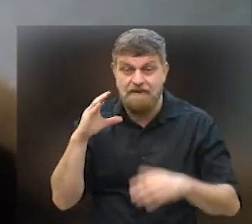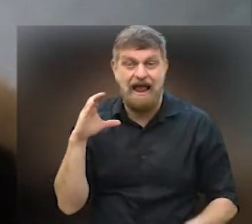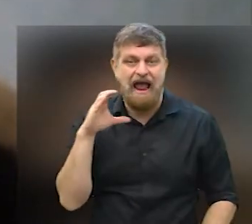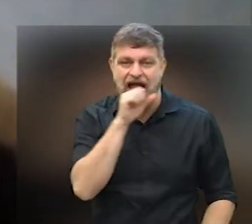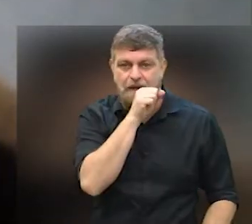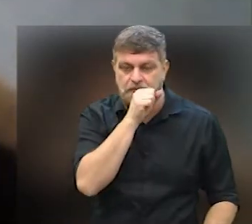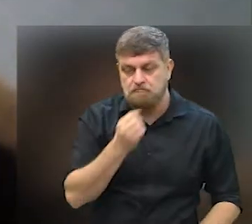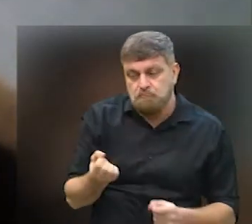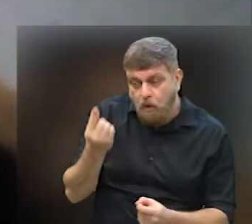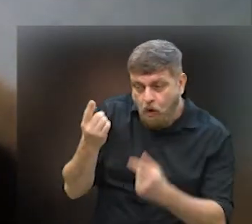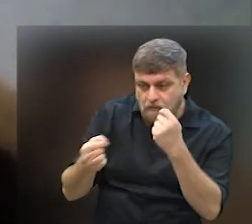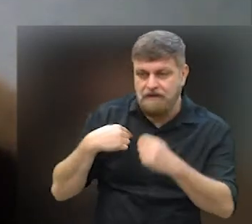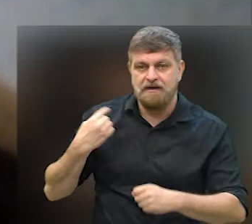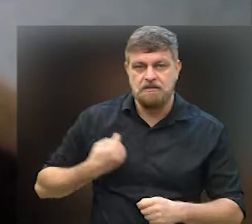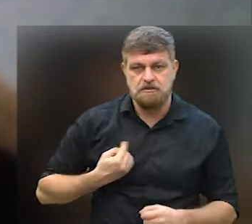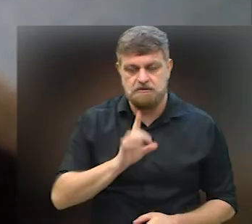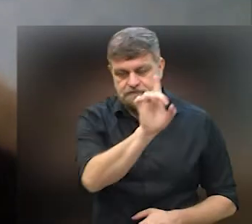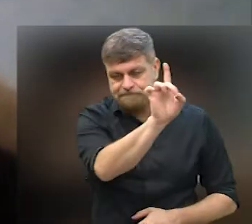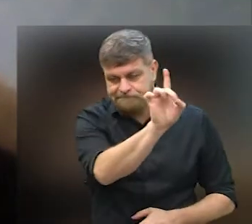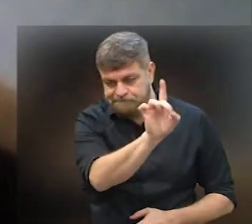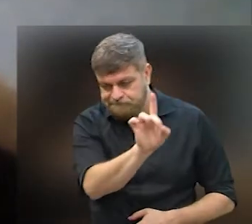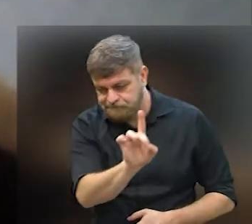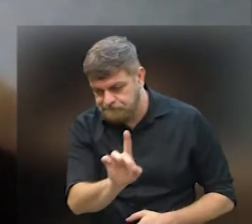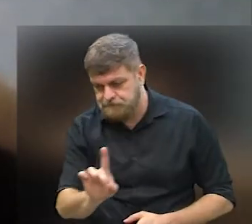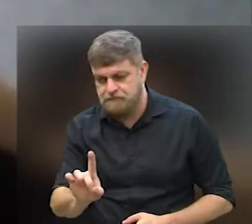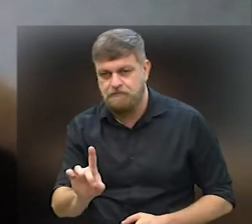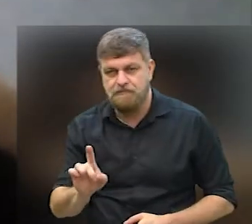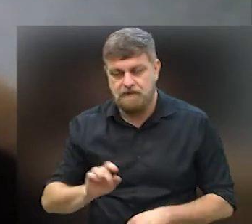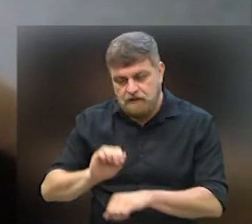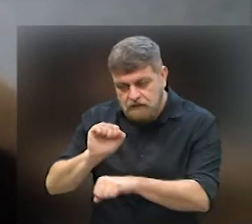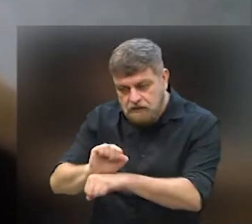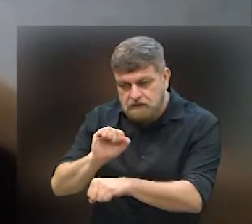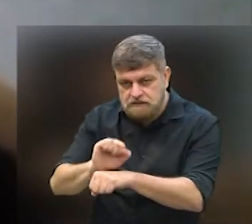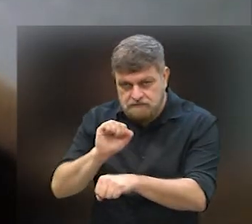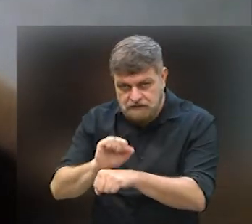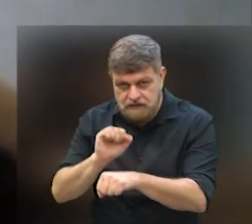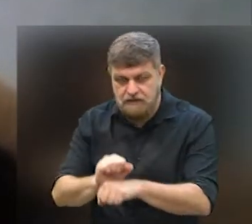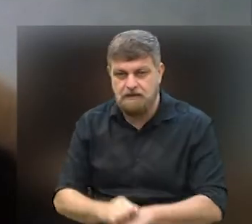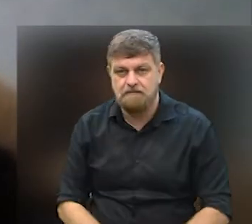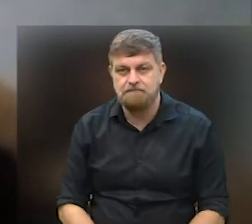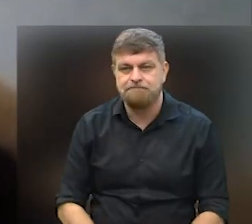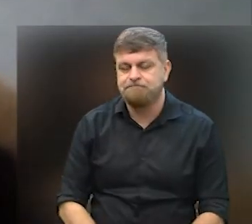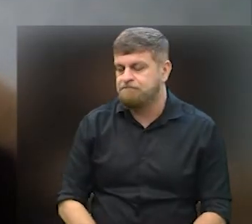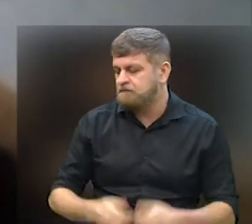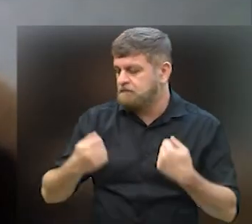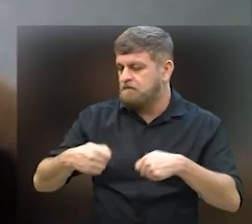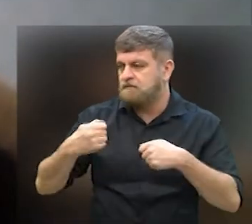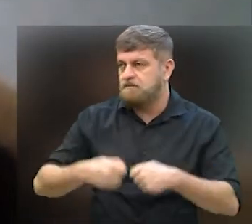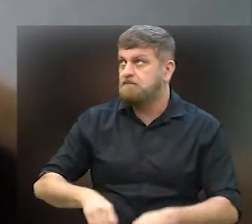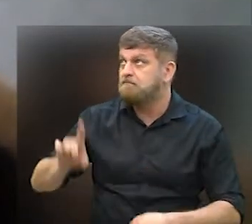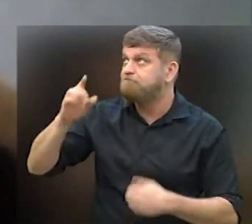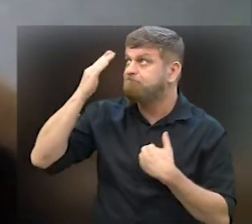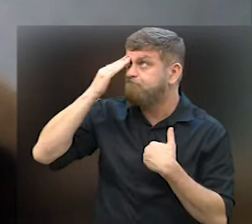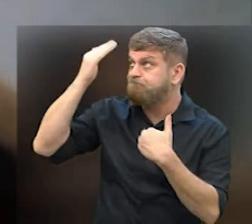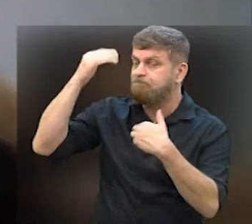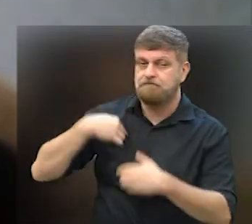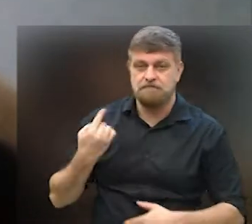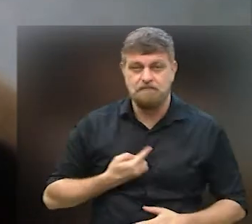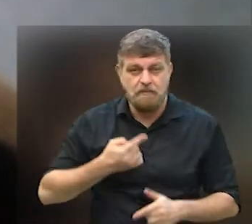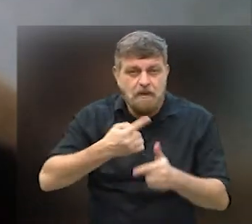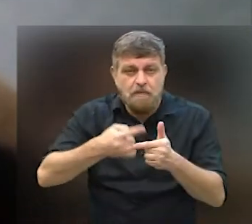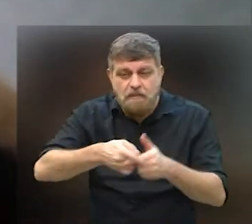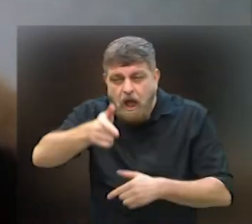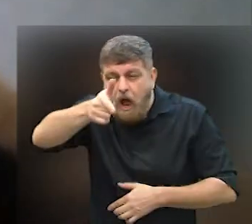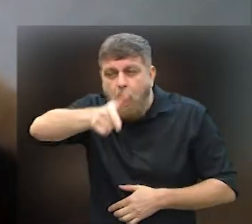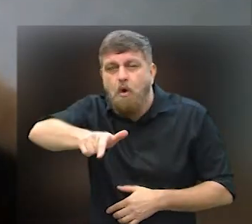raro. É comum a gente ter que descer e sair daquela altitude que nós estamos para corrigir, mas não precisou. E o outro